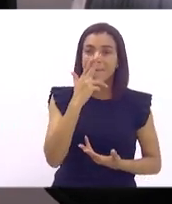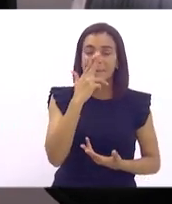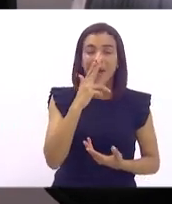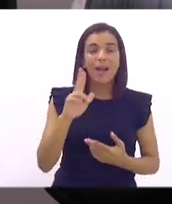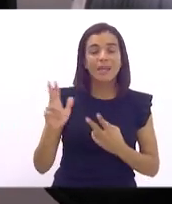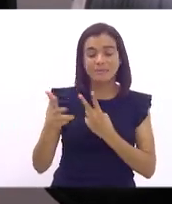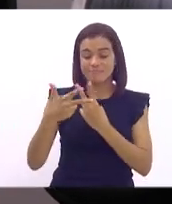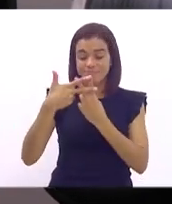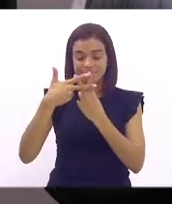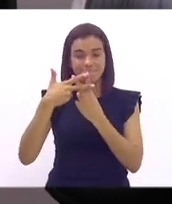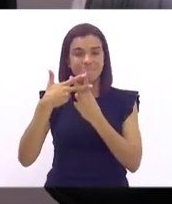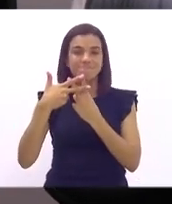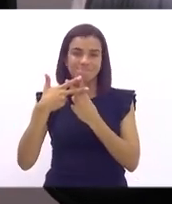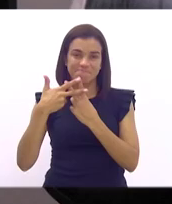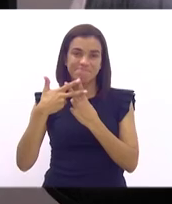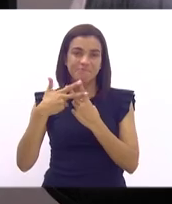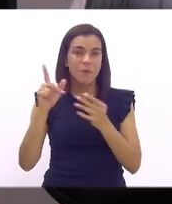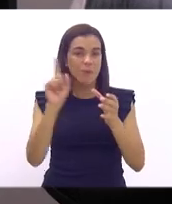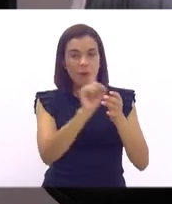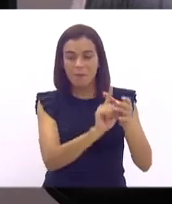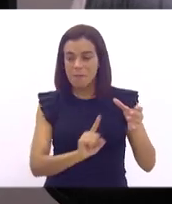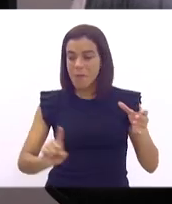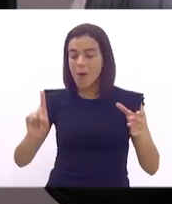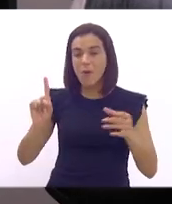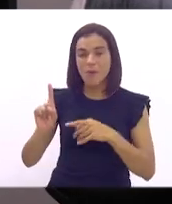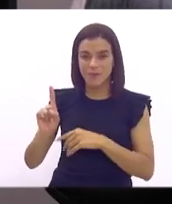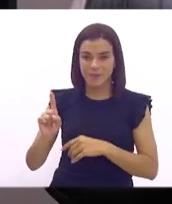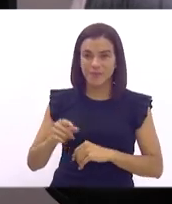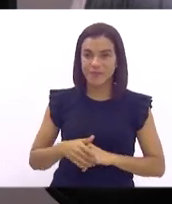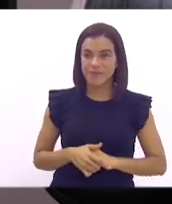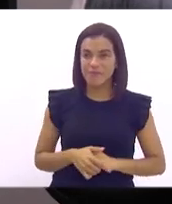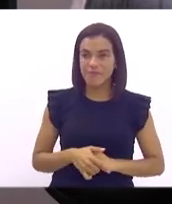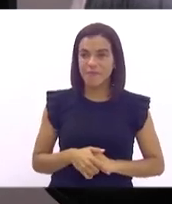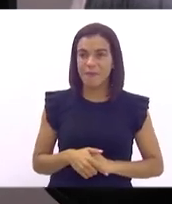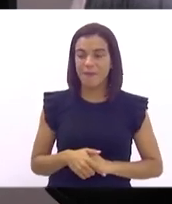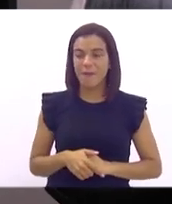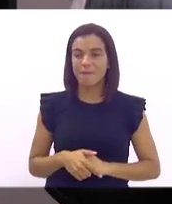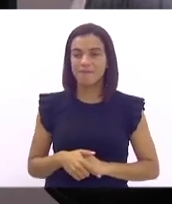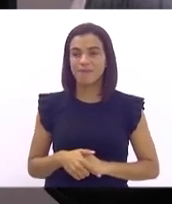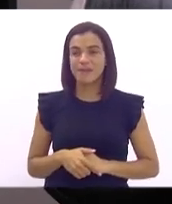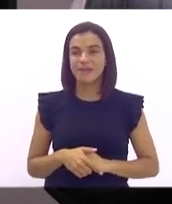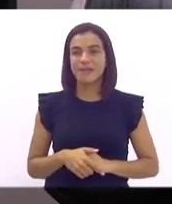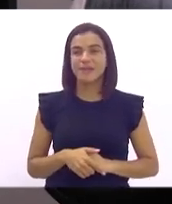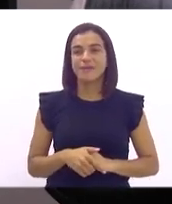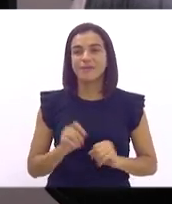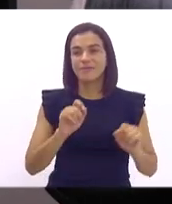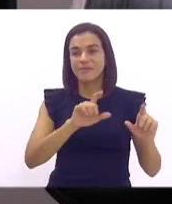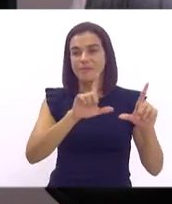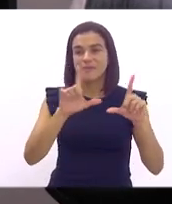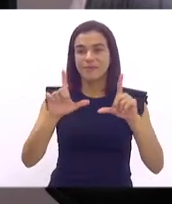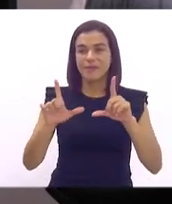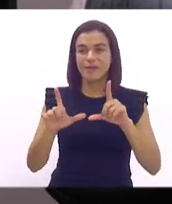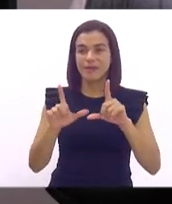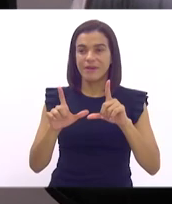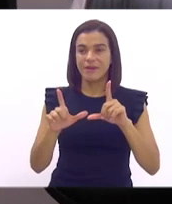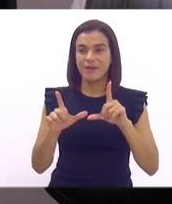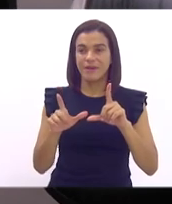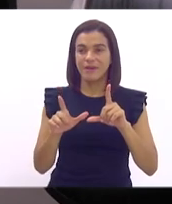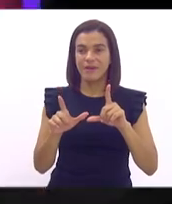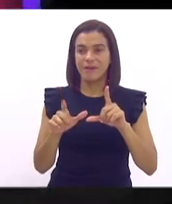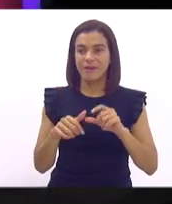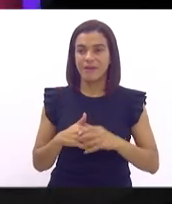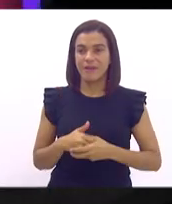aprisionadas, né, num mundo próprio. Então, Na próxima lâmina, pode passar, por favor.